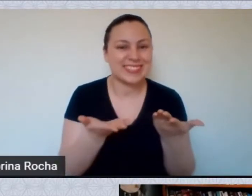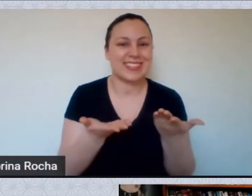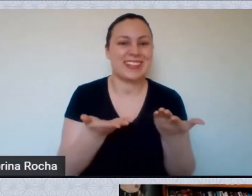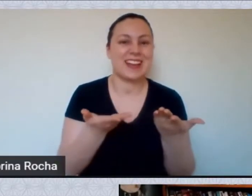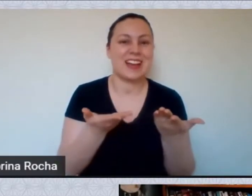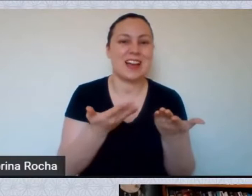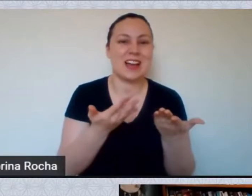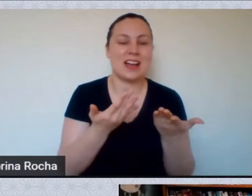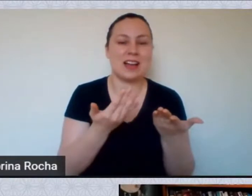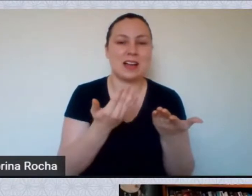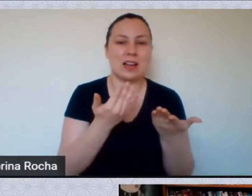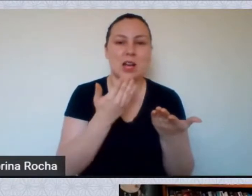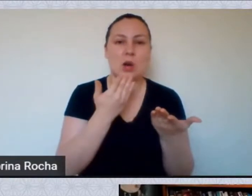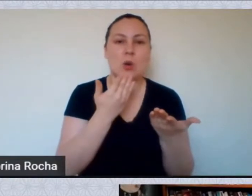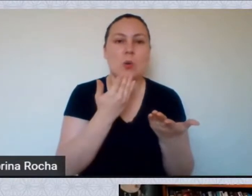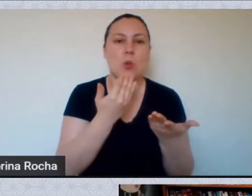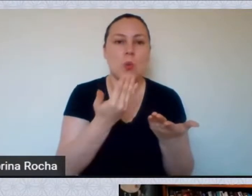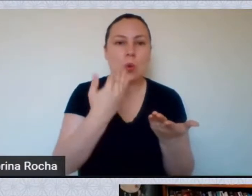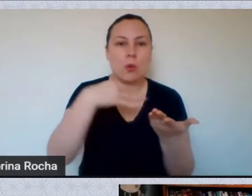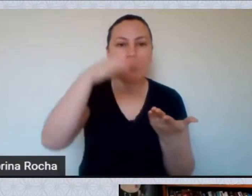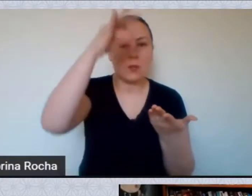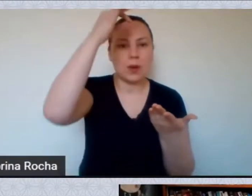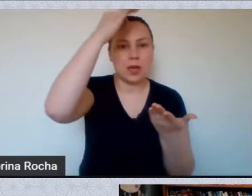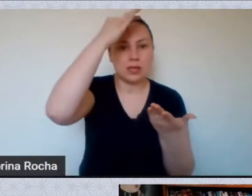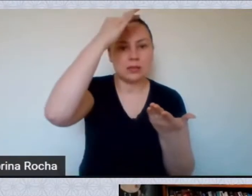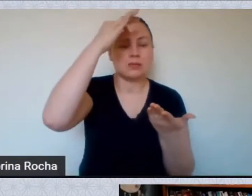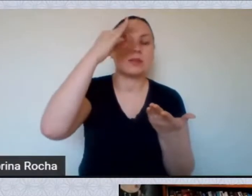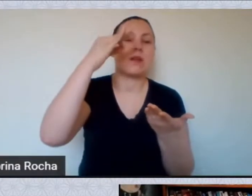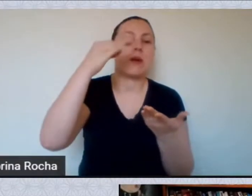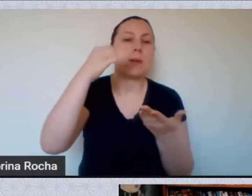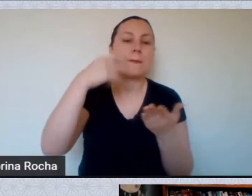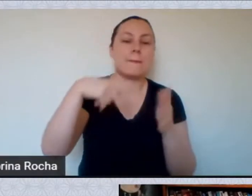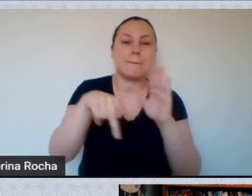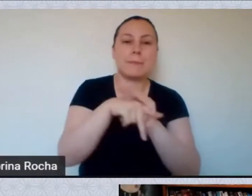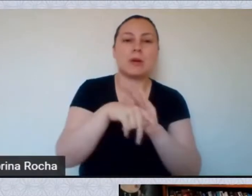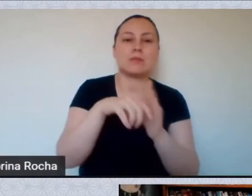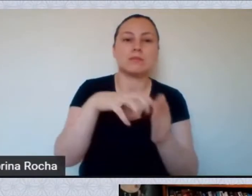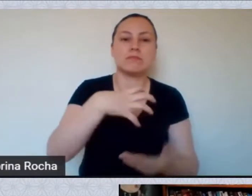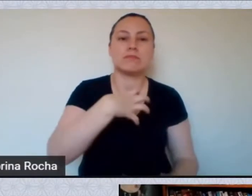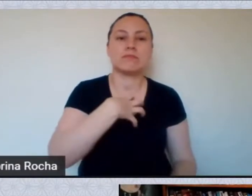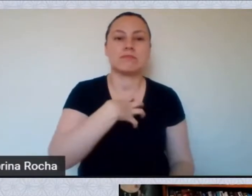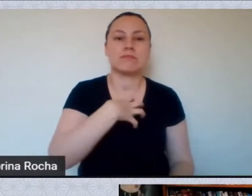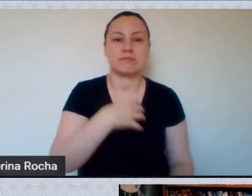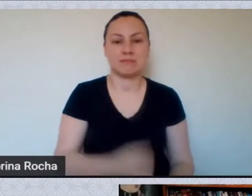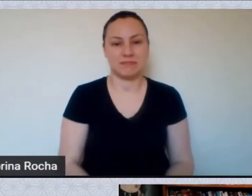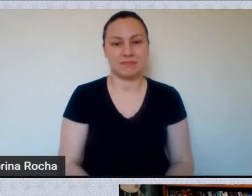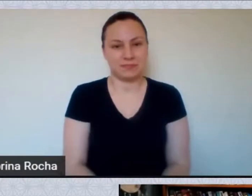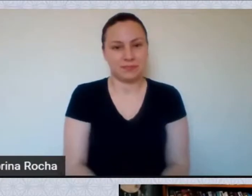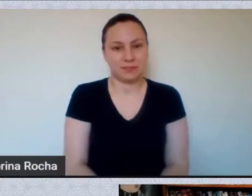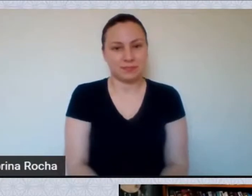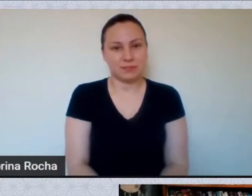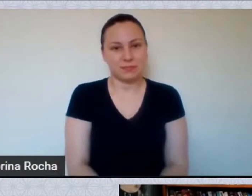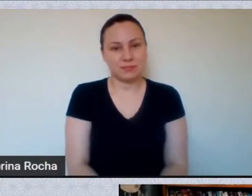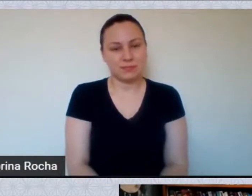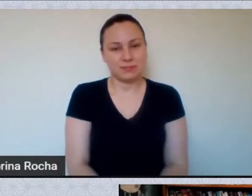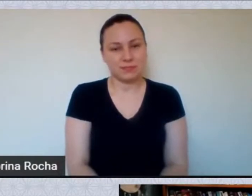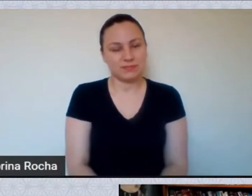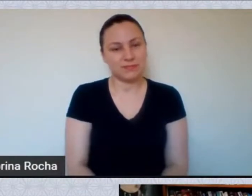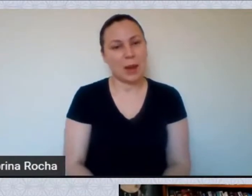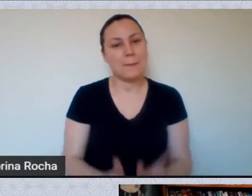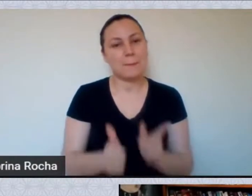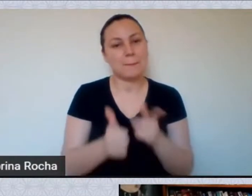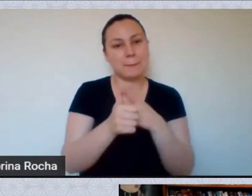qual o componente espiritual profundo da ciência? Ok, bom, primeiro, alô todo